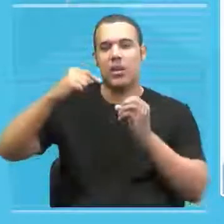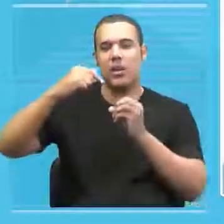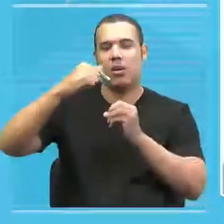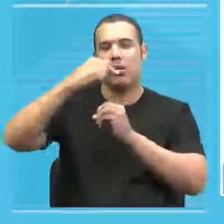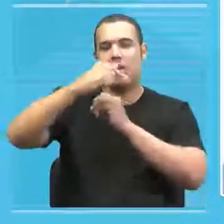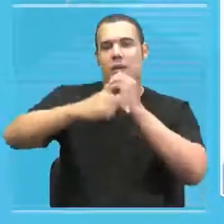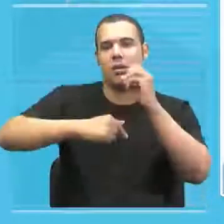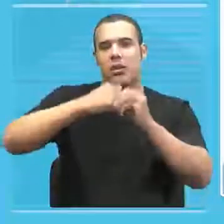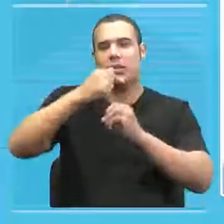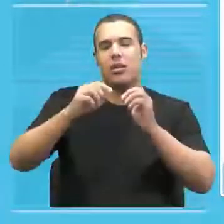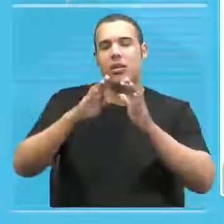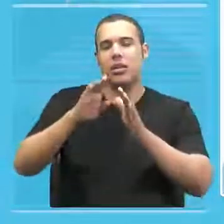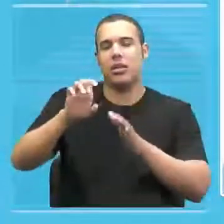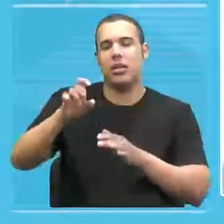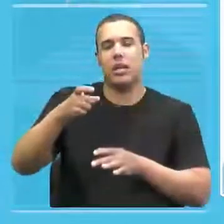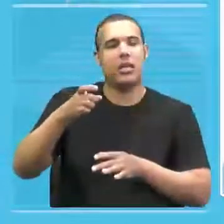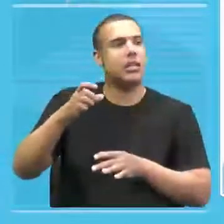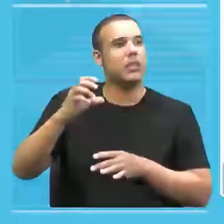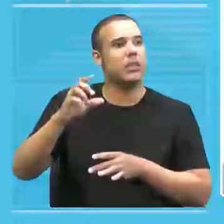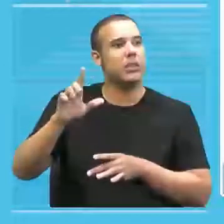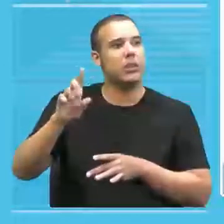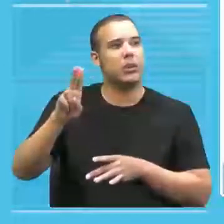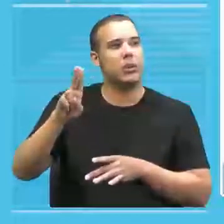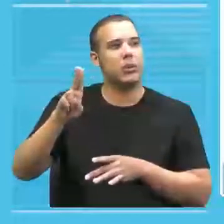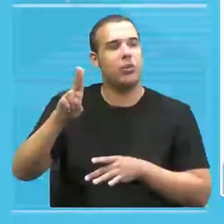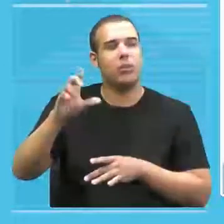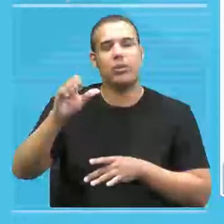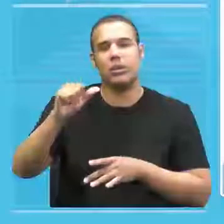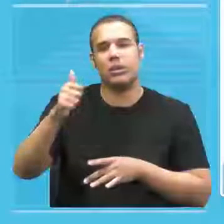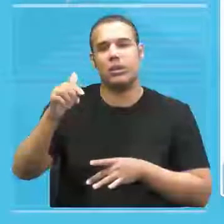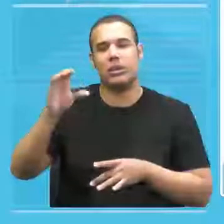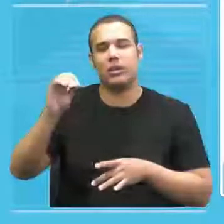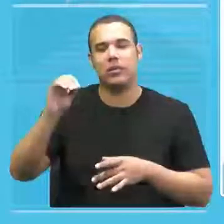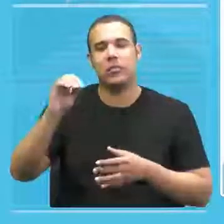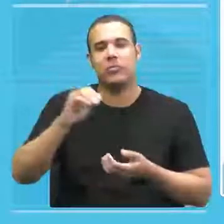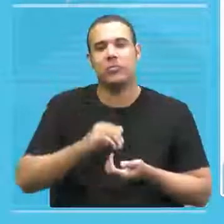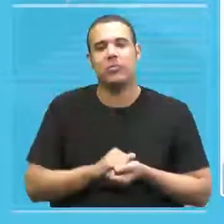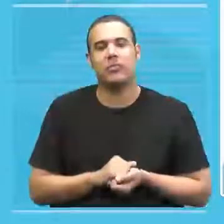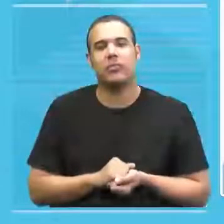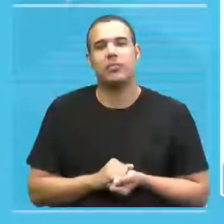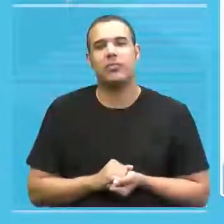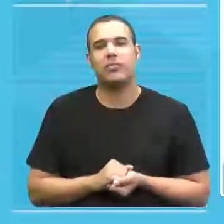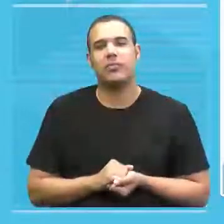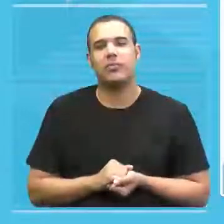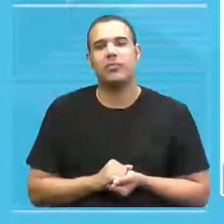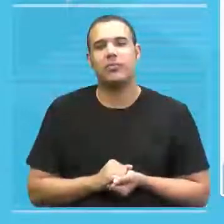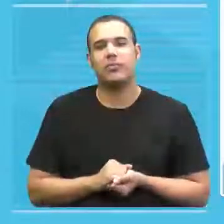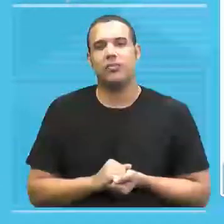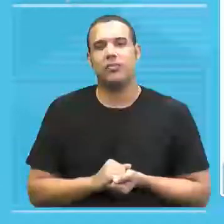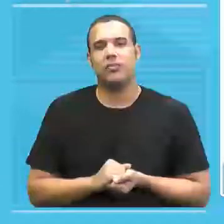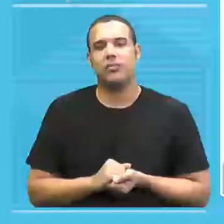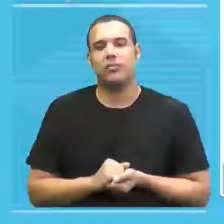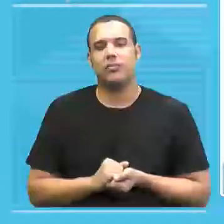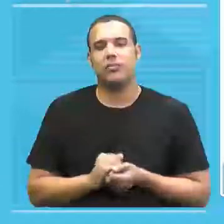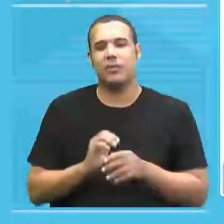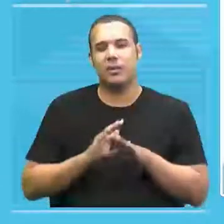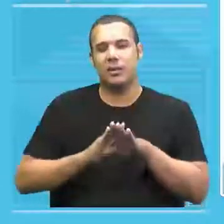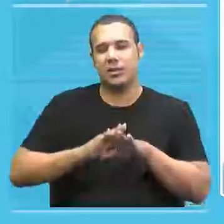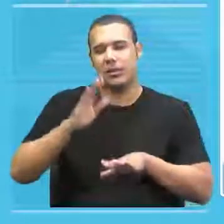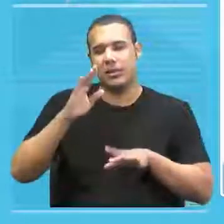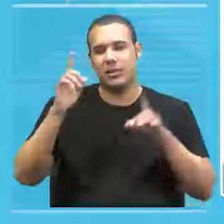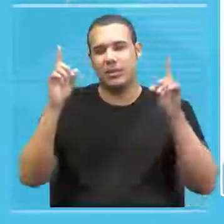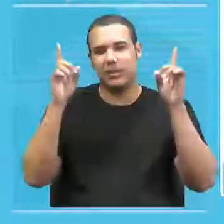globalização e exclusão Vejam Só uma das faces mais perversas da